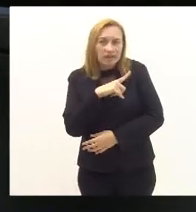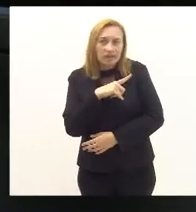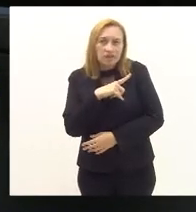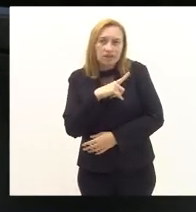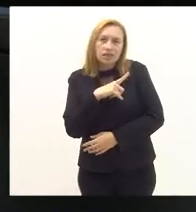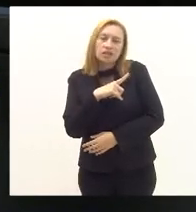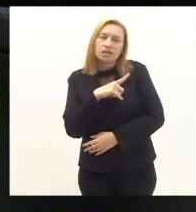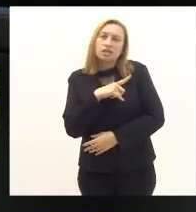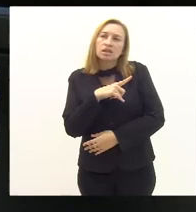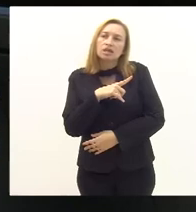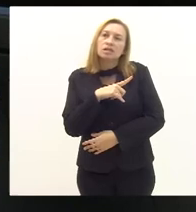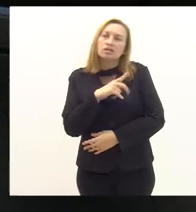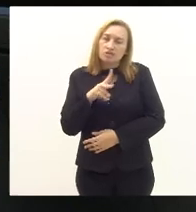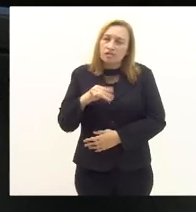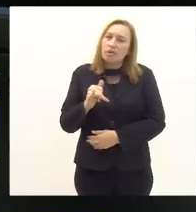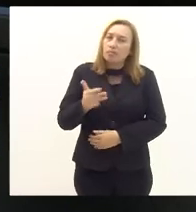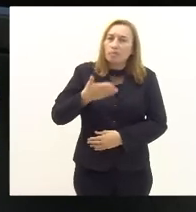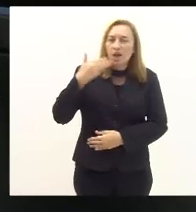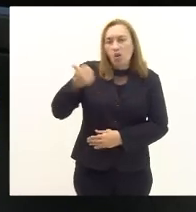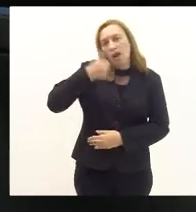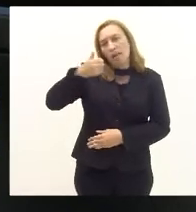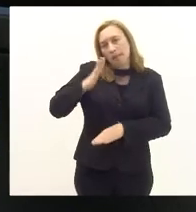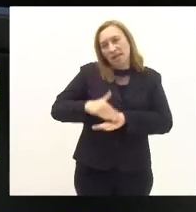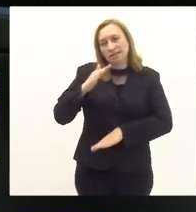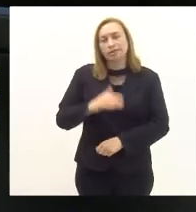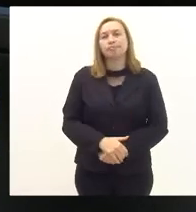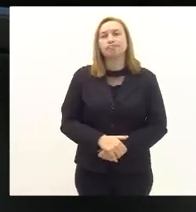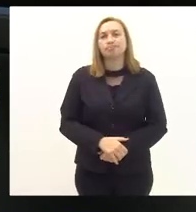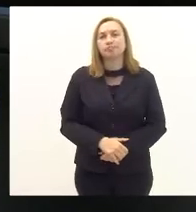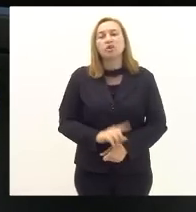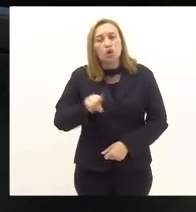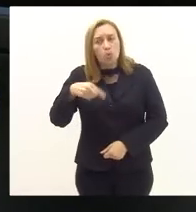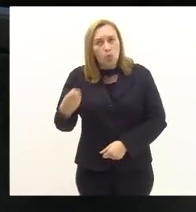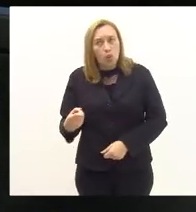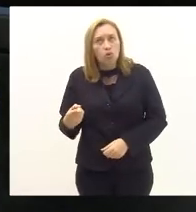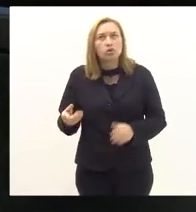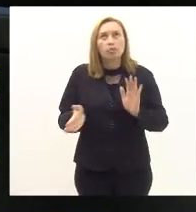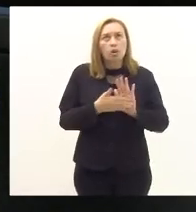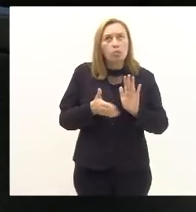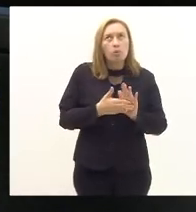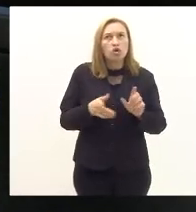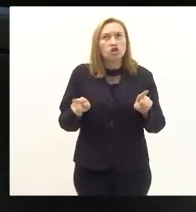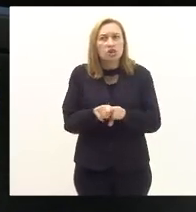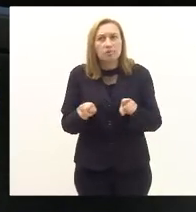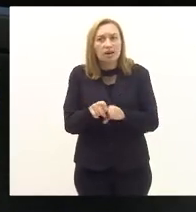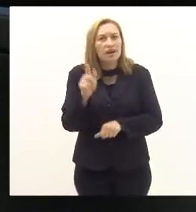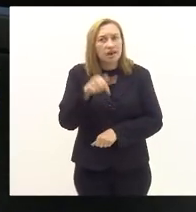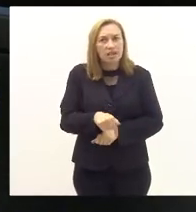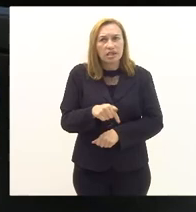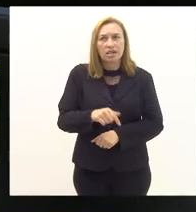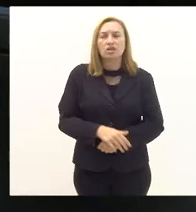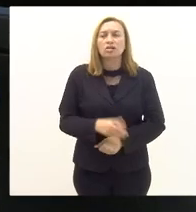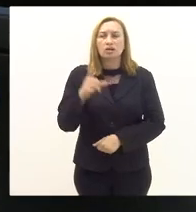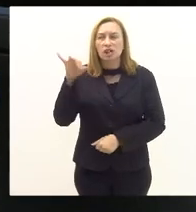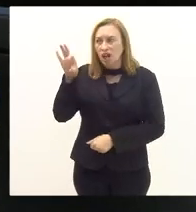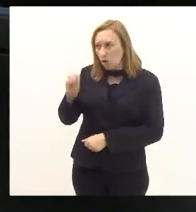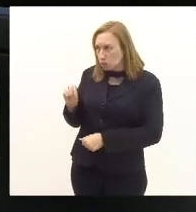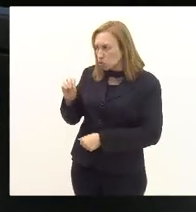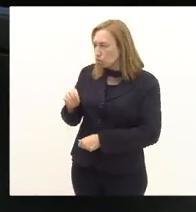a gente vai melhorar isso. Tem uma outra proposta aqui, feita pelo